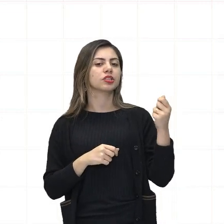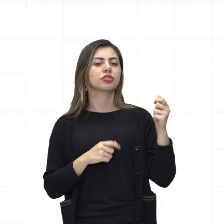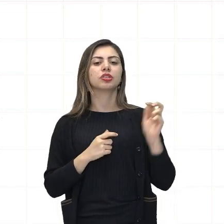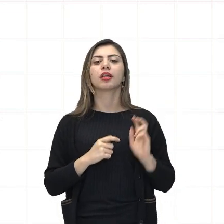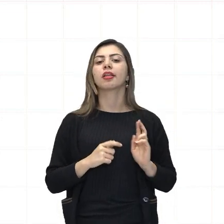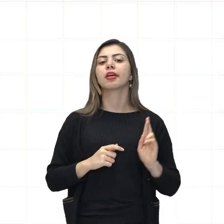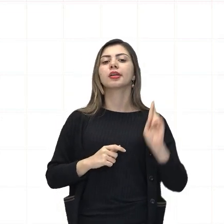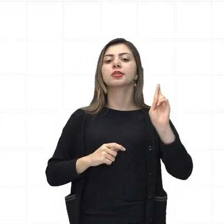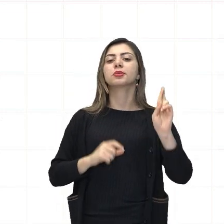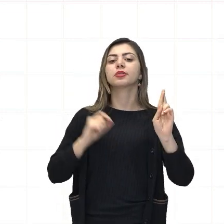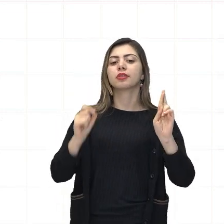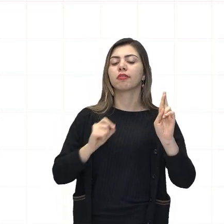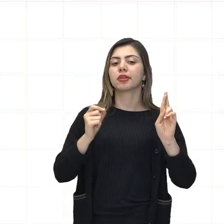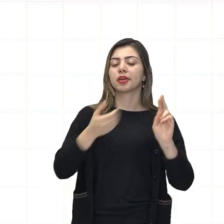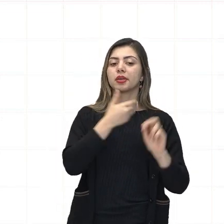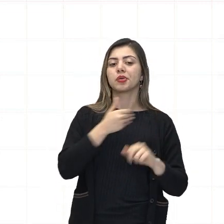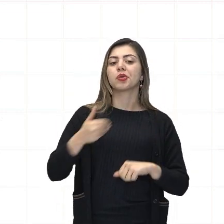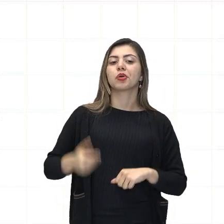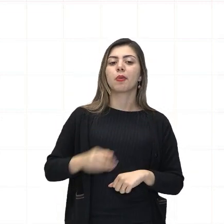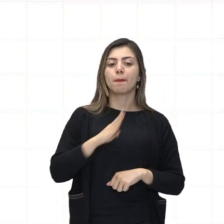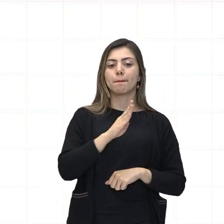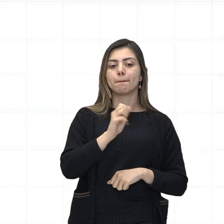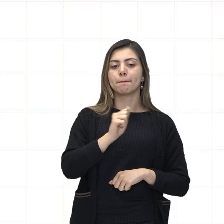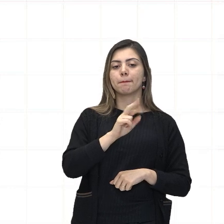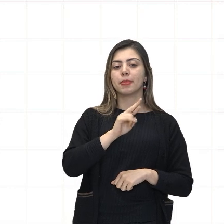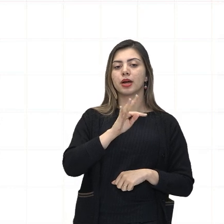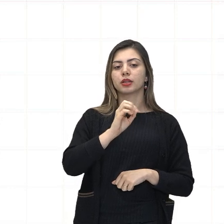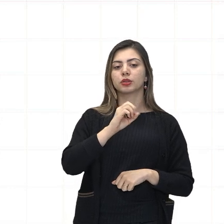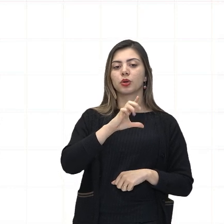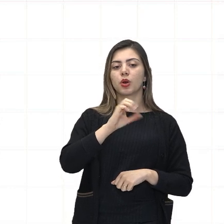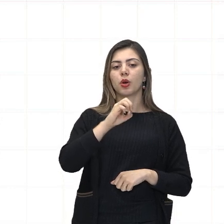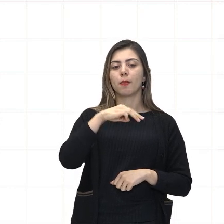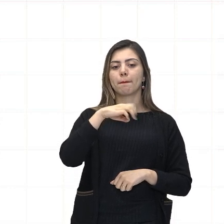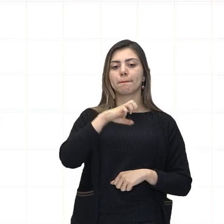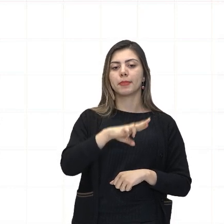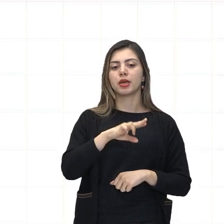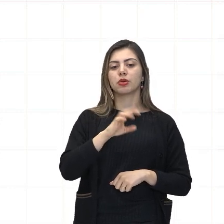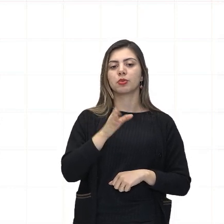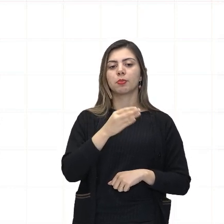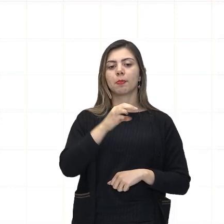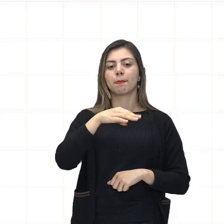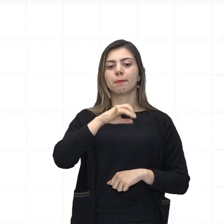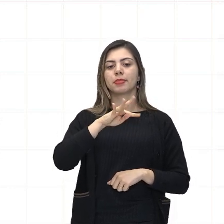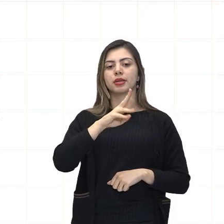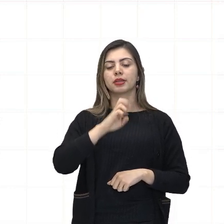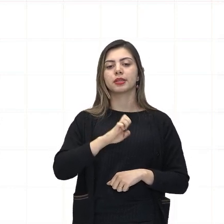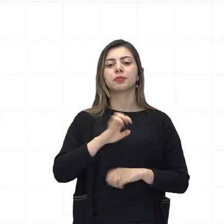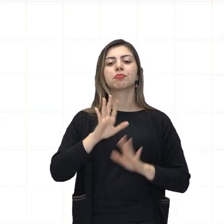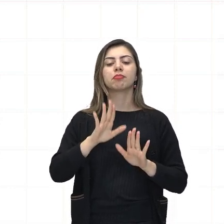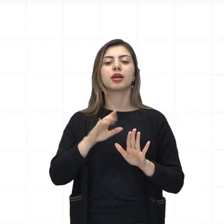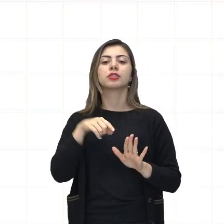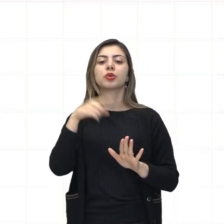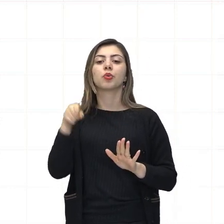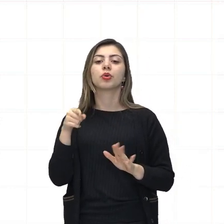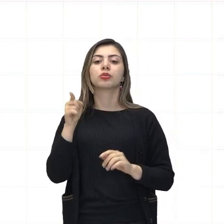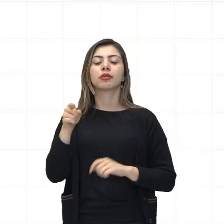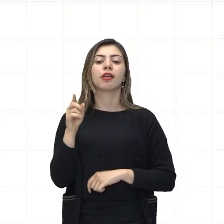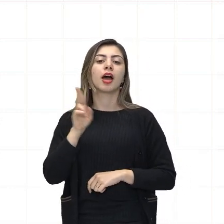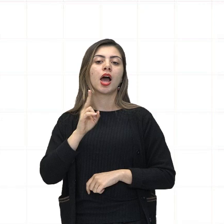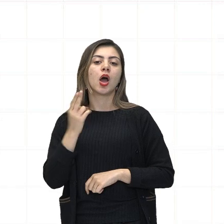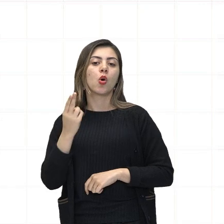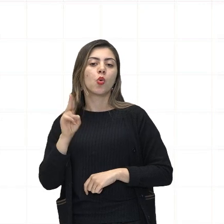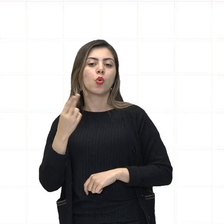a liderança, sob o governo de Bartolomeu Mitre, enquanto o Uruguai estava sob a liderança